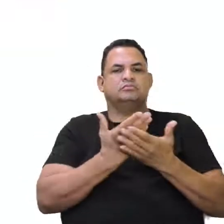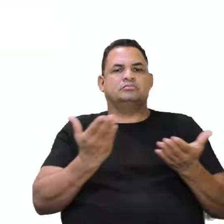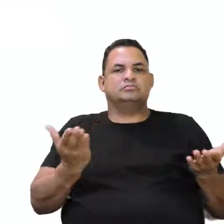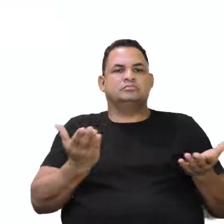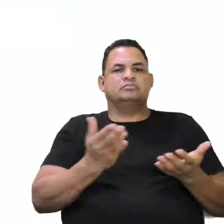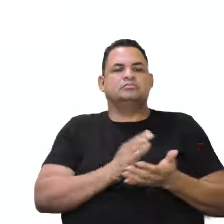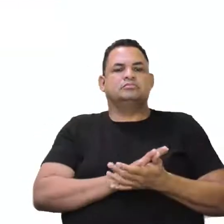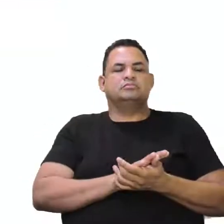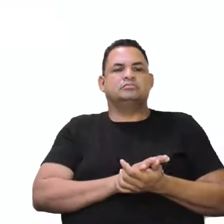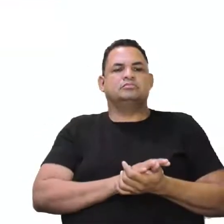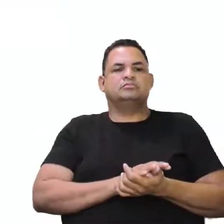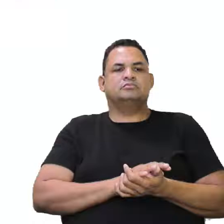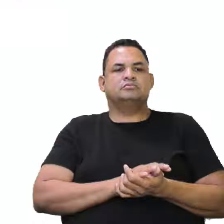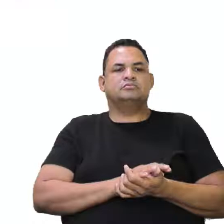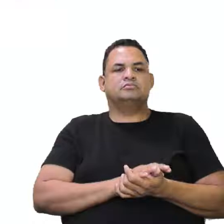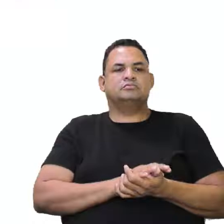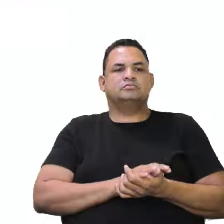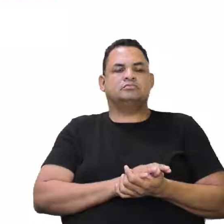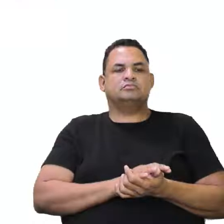aula.